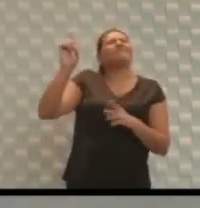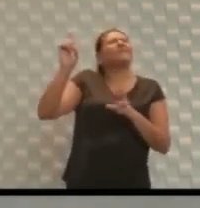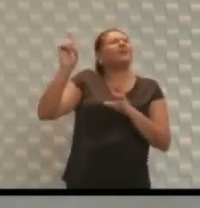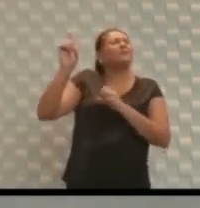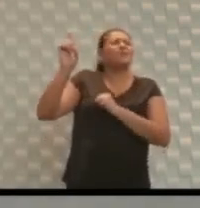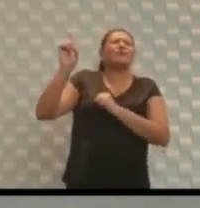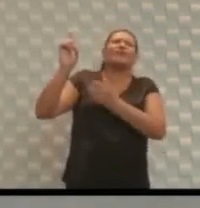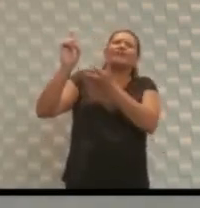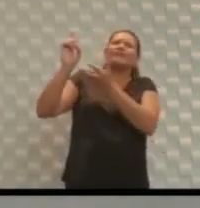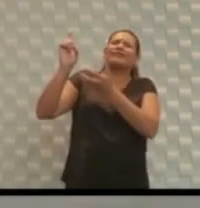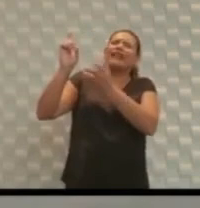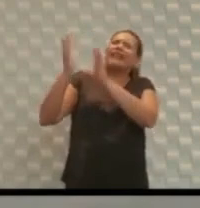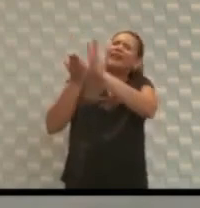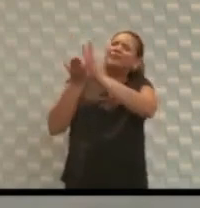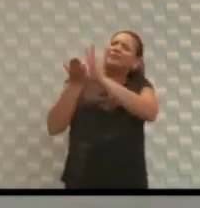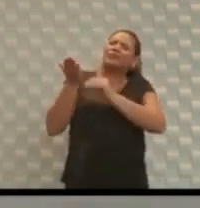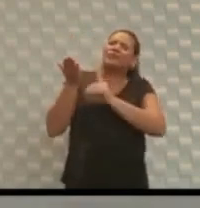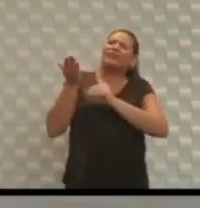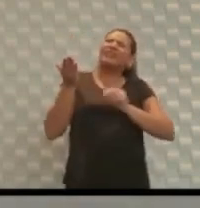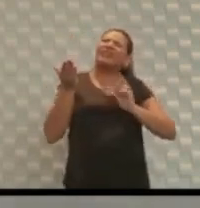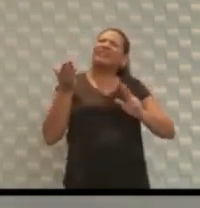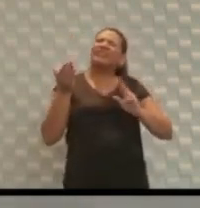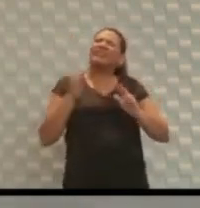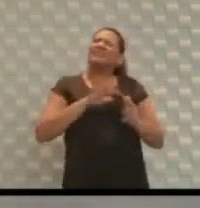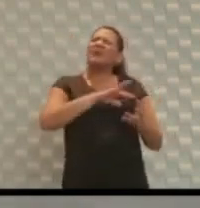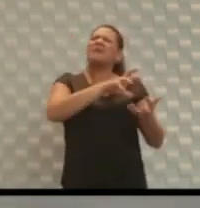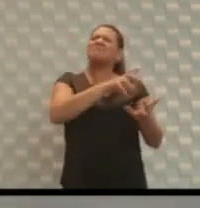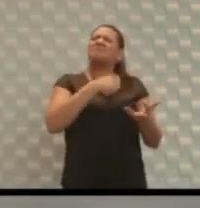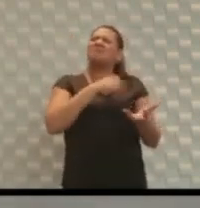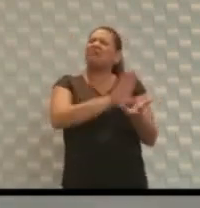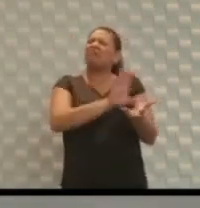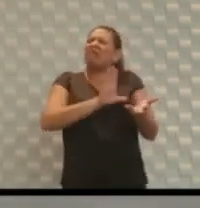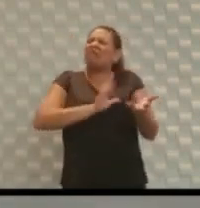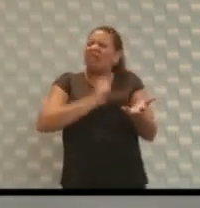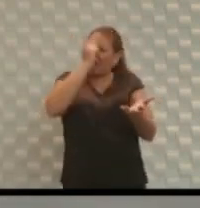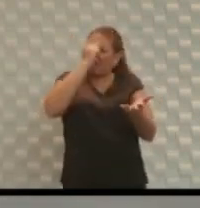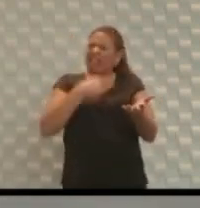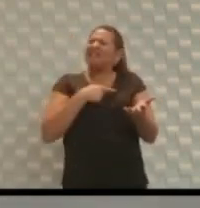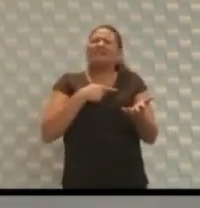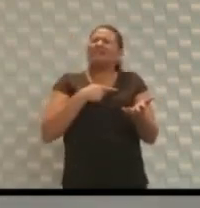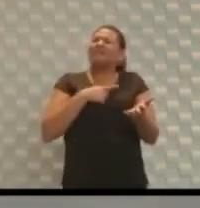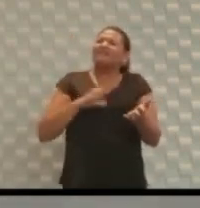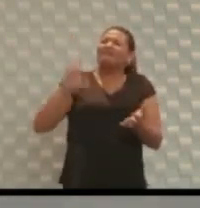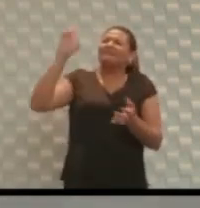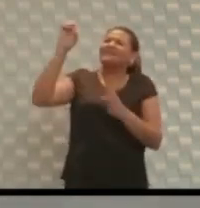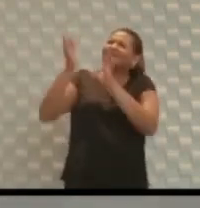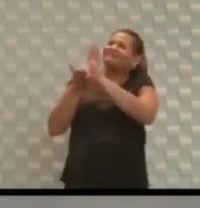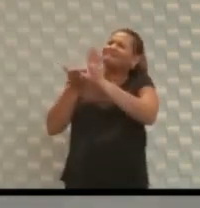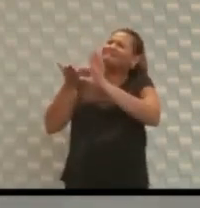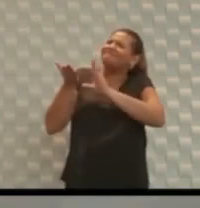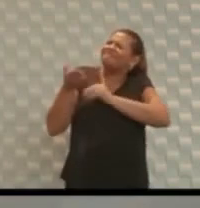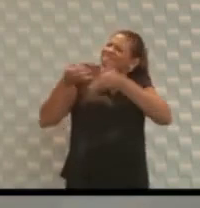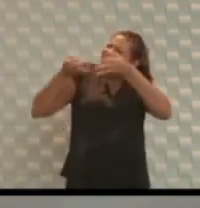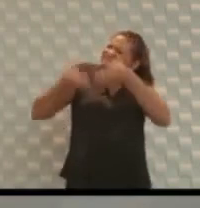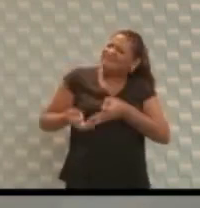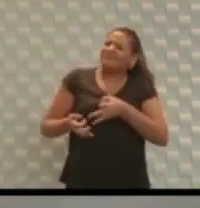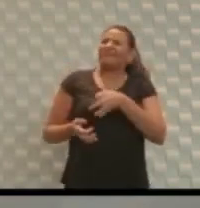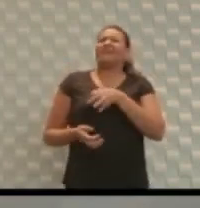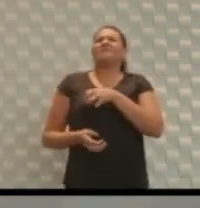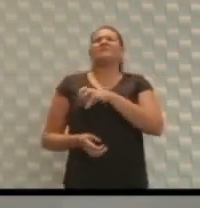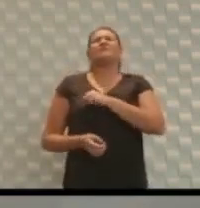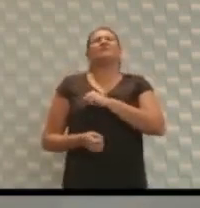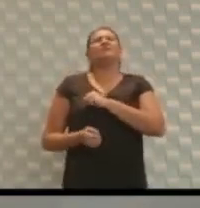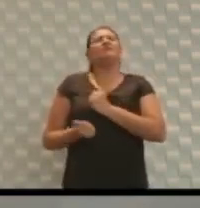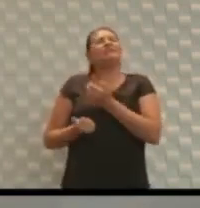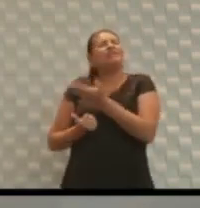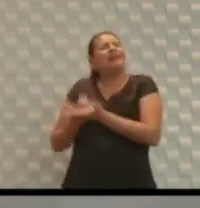egoísta que o mundo propõe, mas o amor que vem do alto. que nos traz, Senhor Deus,